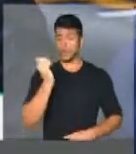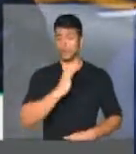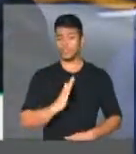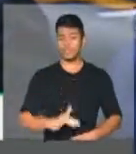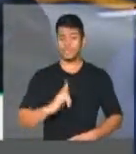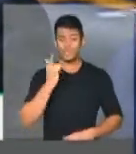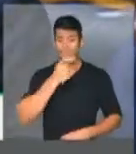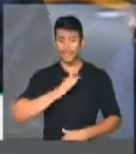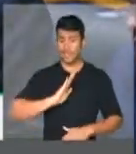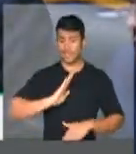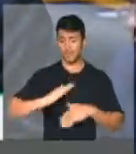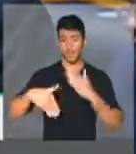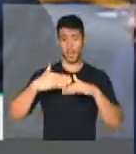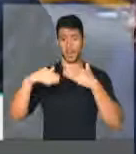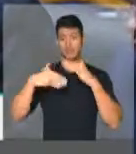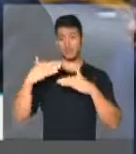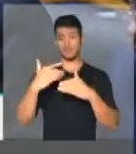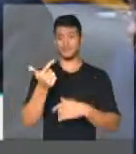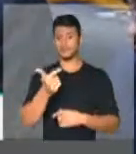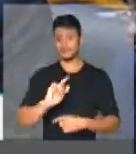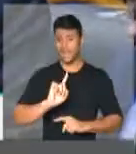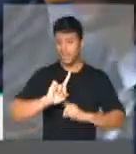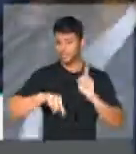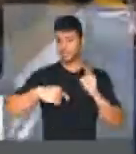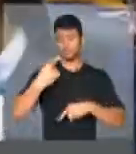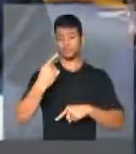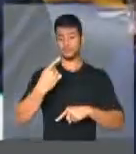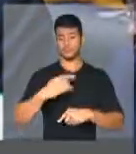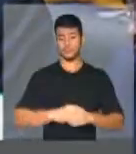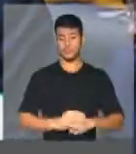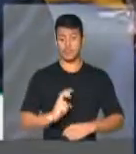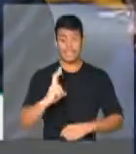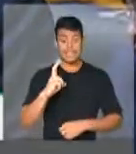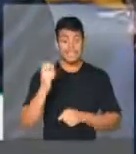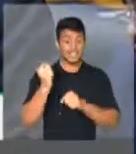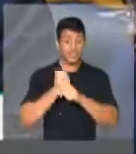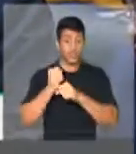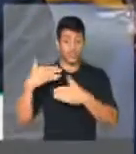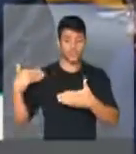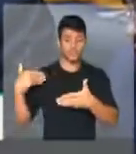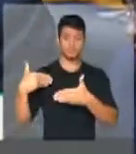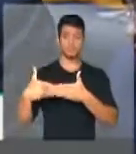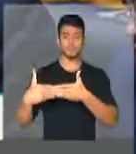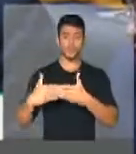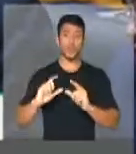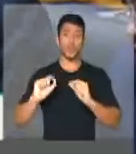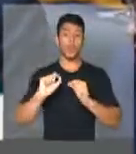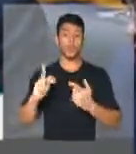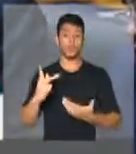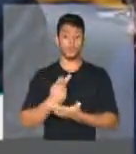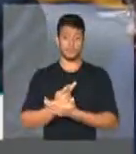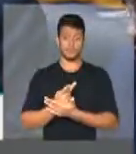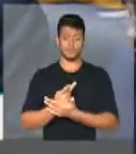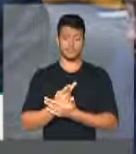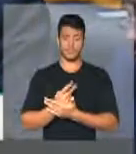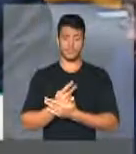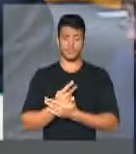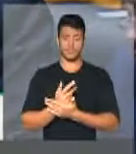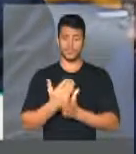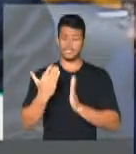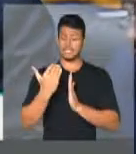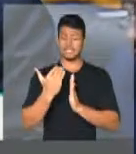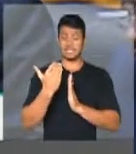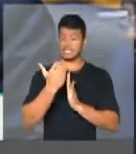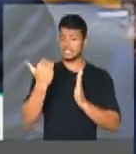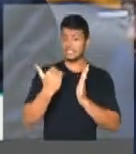não cresce, o Brasil não prospera. Nos últimos 5 anos, o Brasil deixou de crescer 16%,